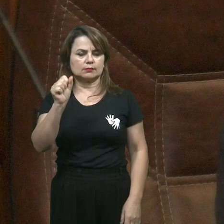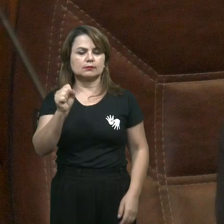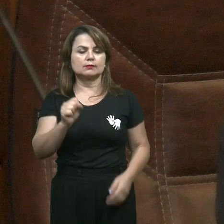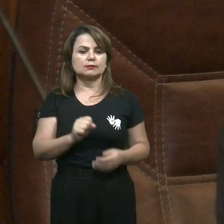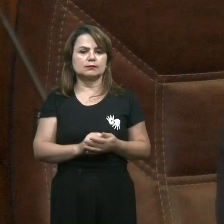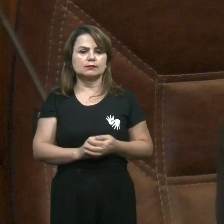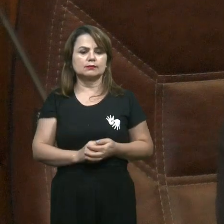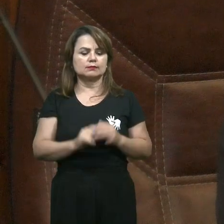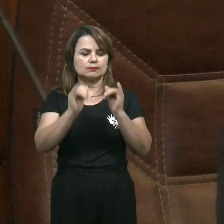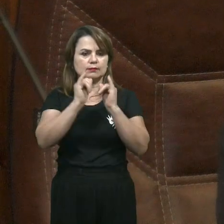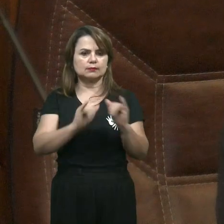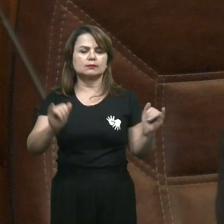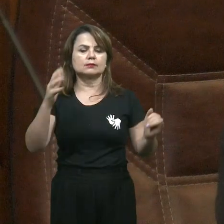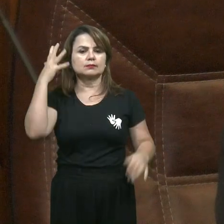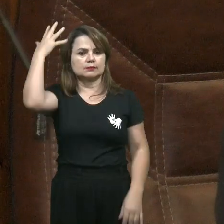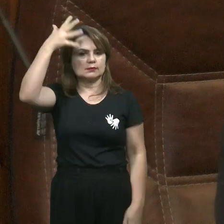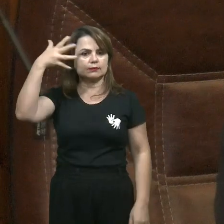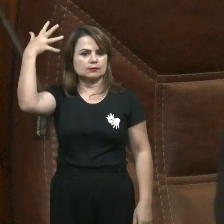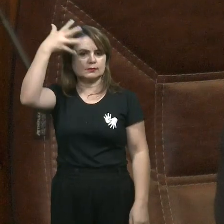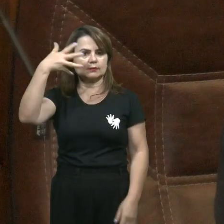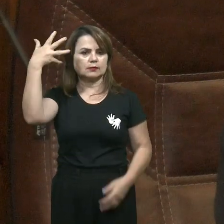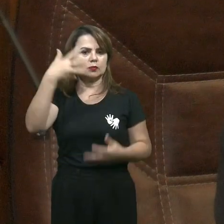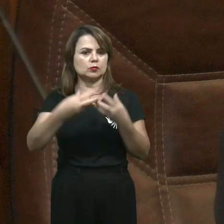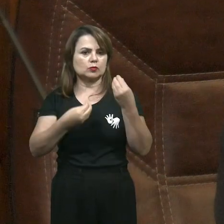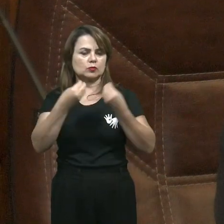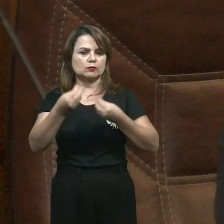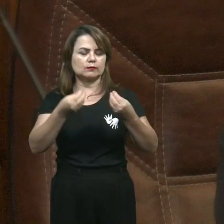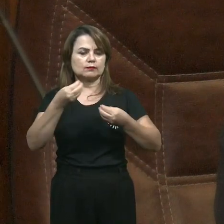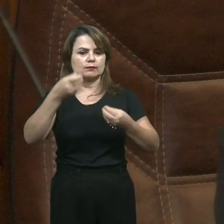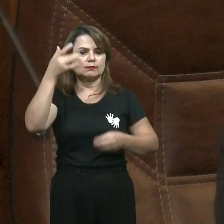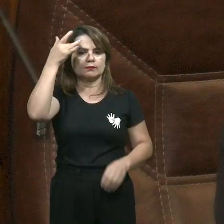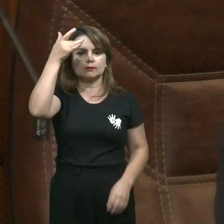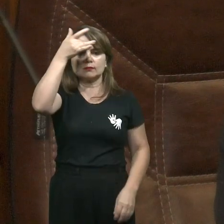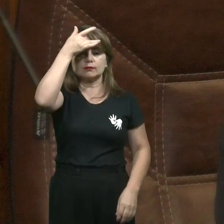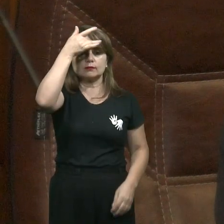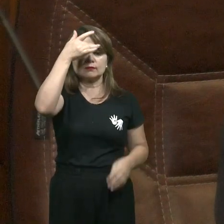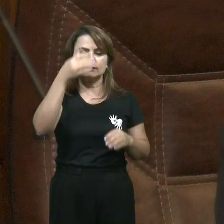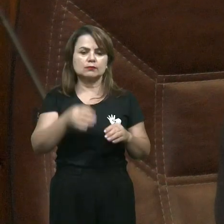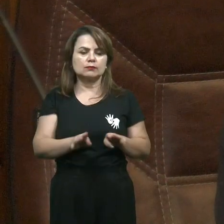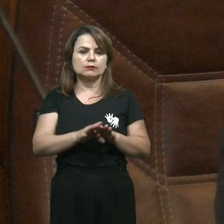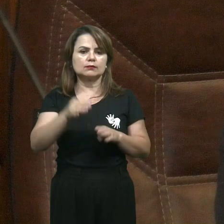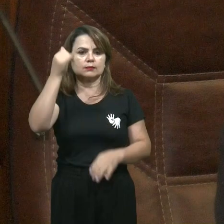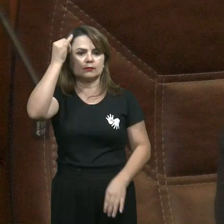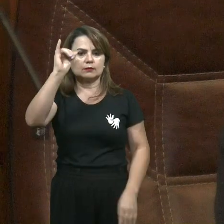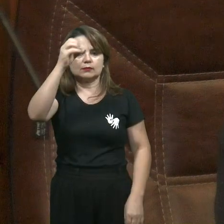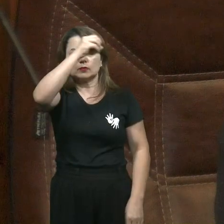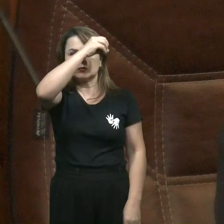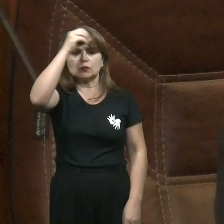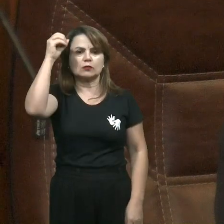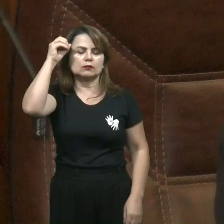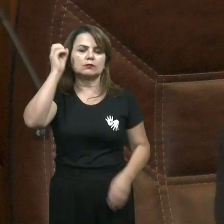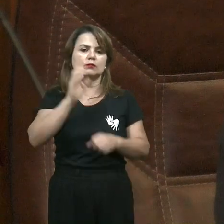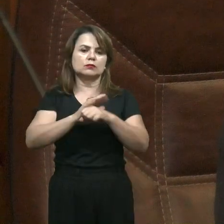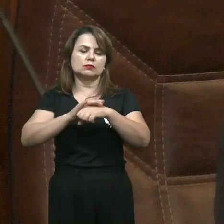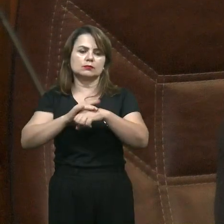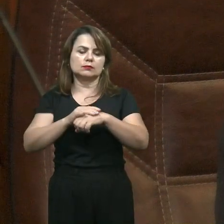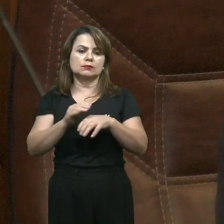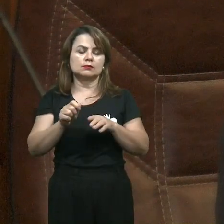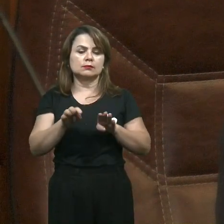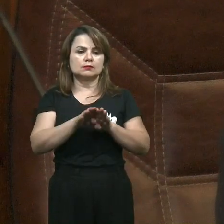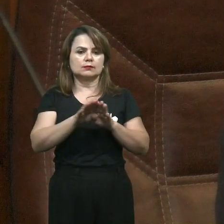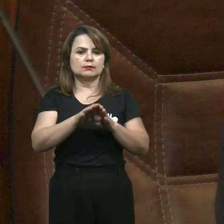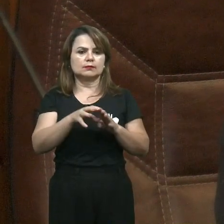campanhas educativas e palestras envolvendo cuidados com a saúde mental e informações sobre a doença de Alzheimer. O setembro amarelo, mês de prevenção ao